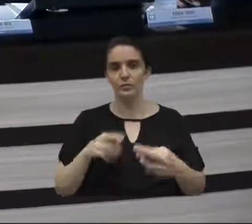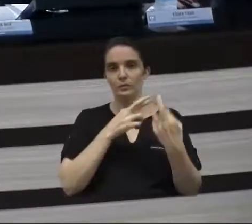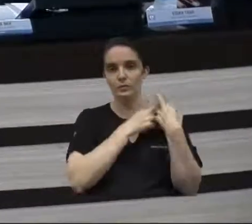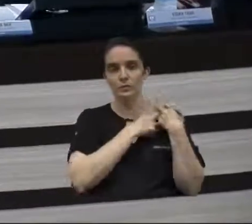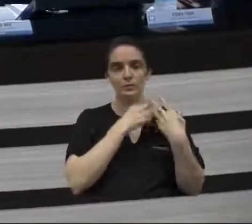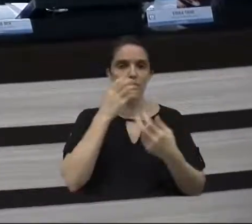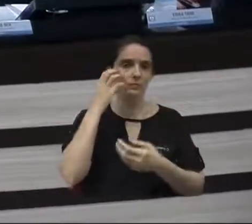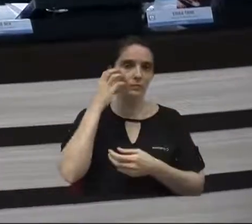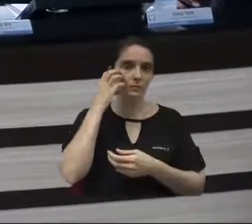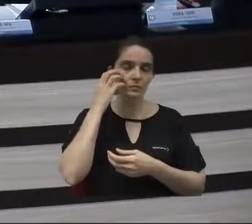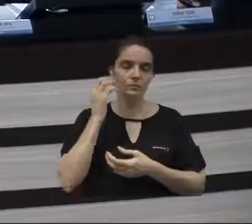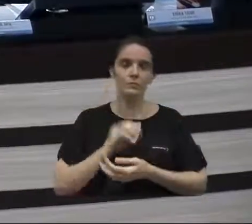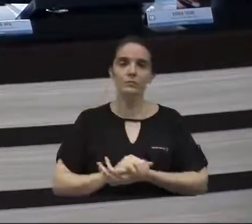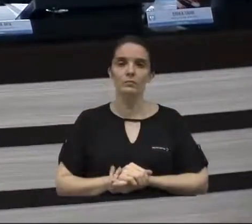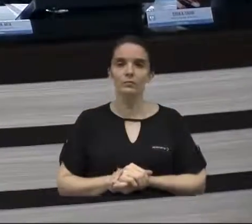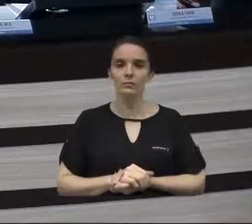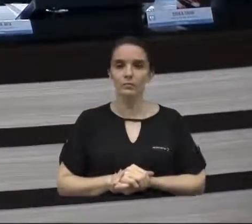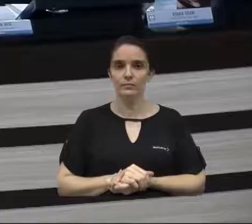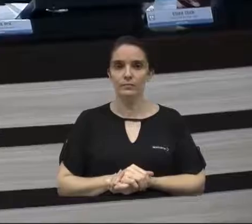Rossi.